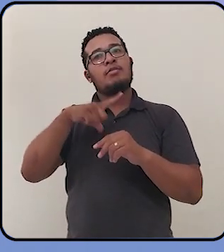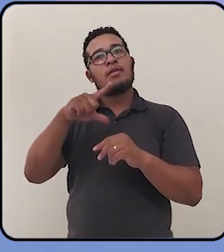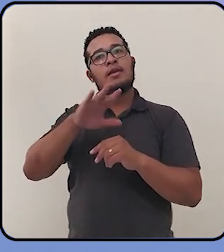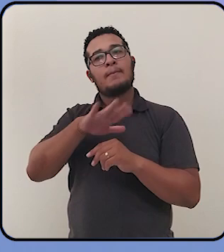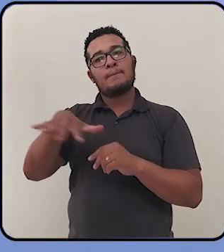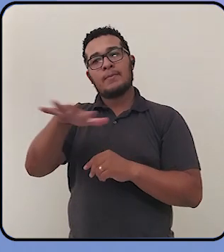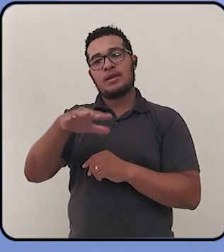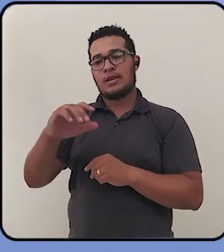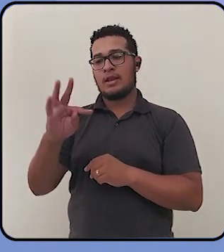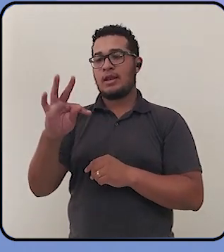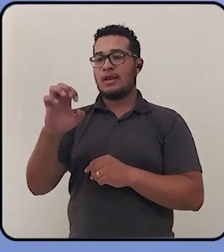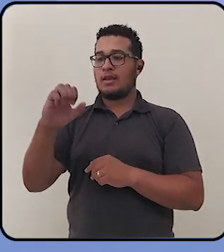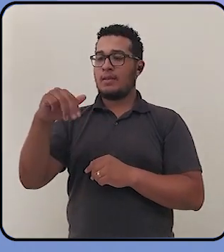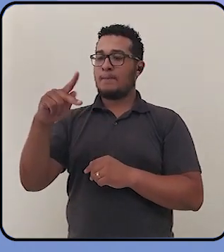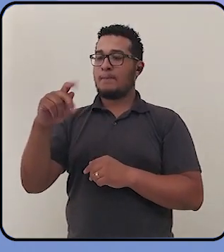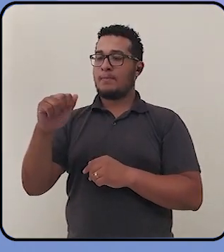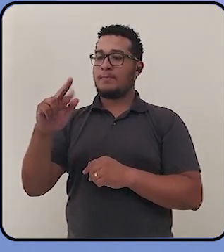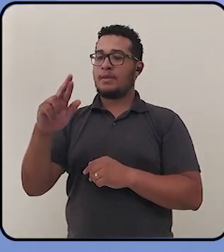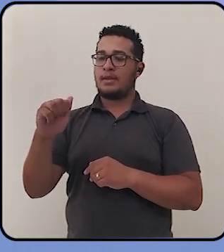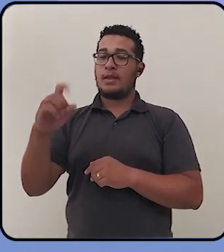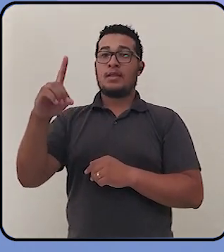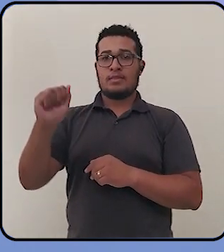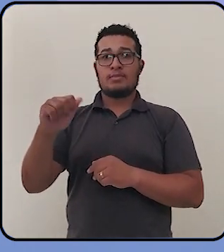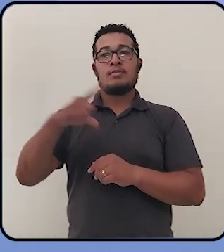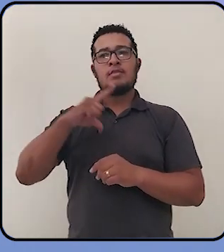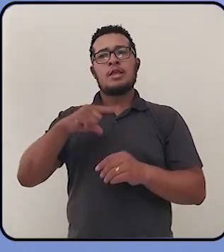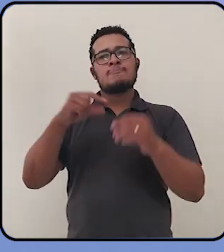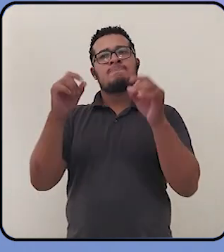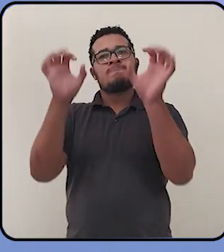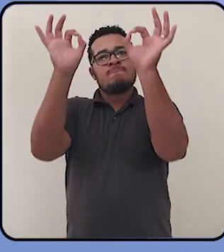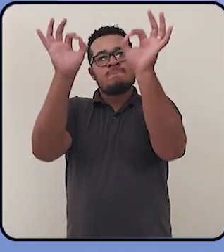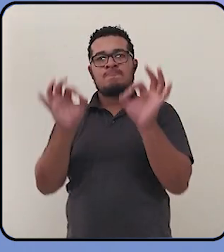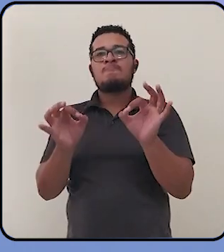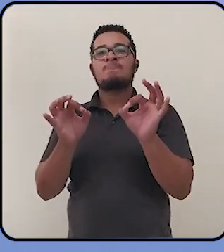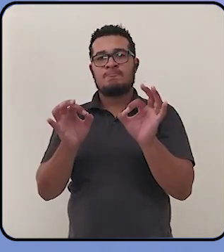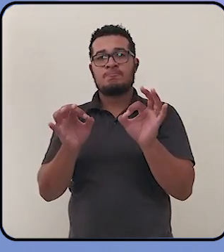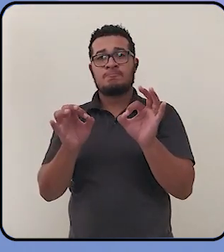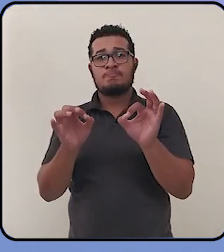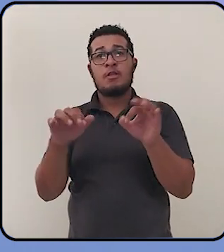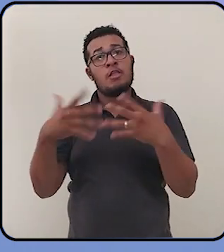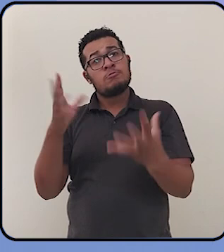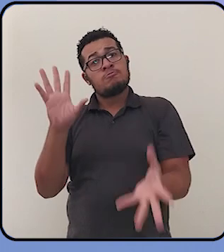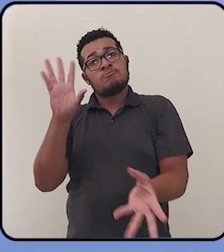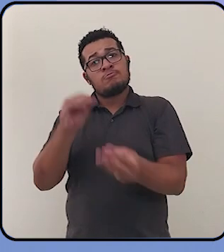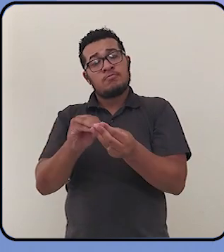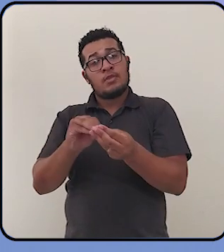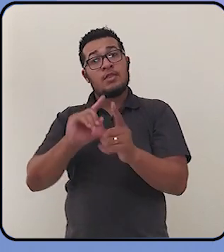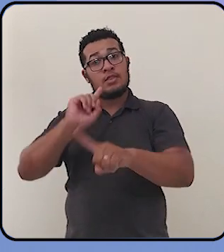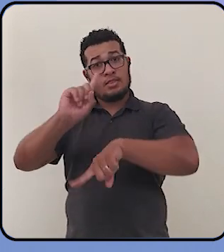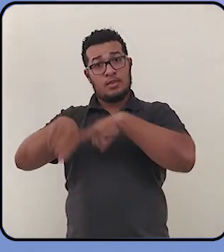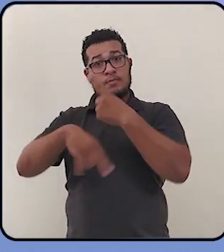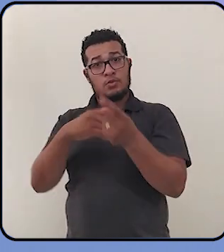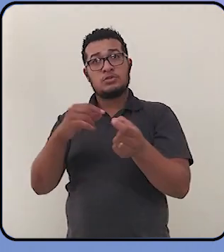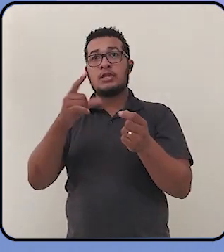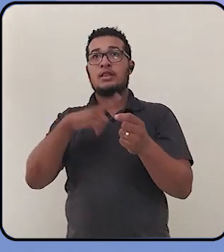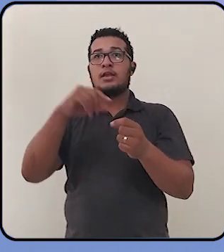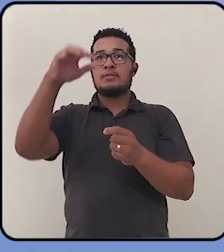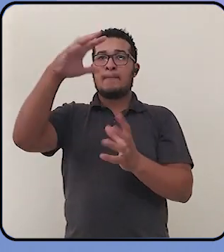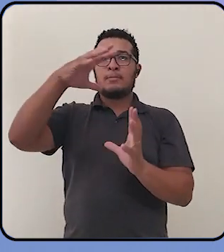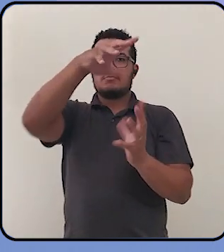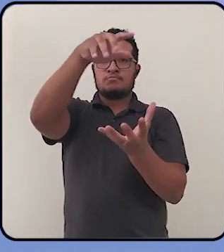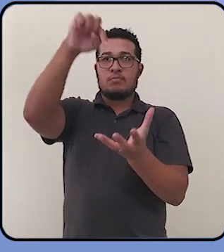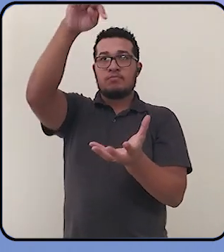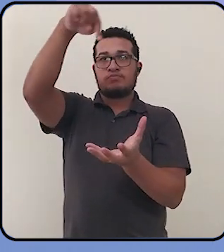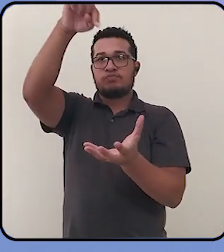essa característica das 4 estações do ano bem definidas. Por fim, depois do polo,